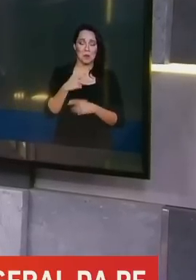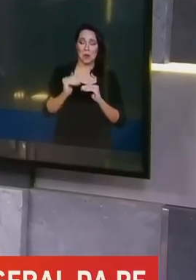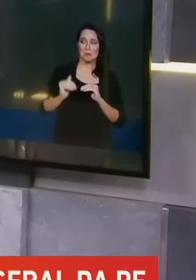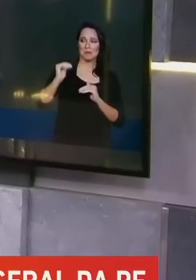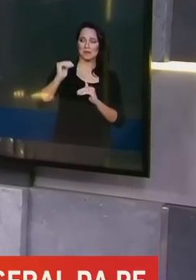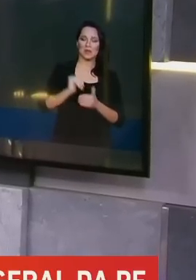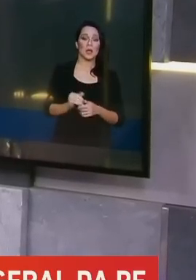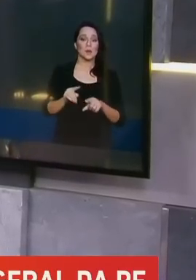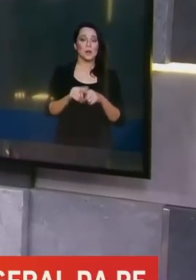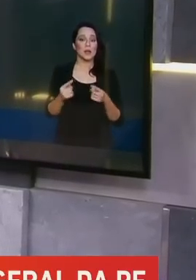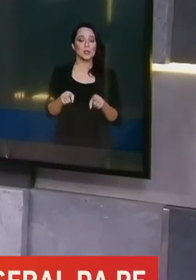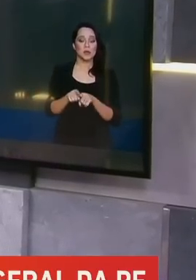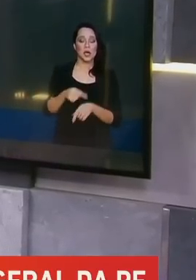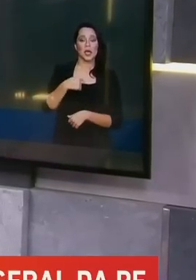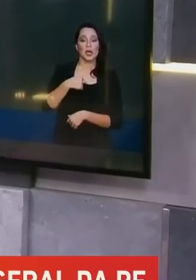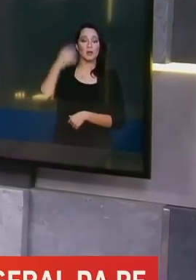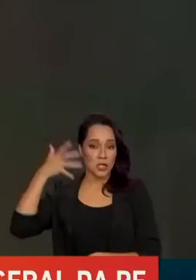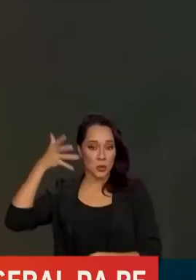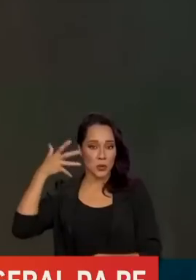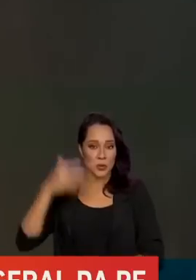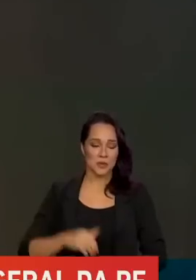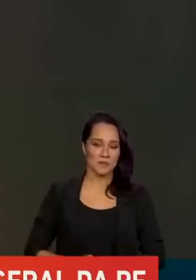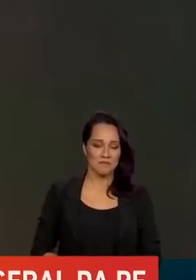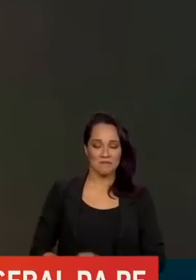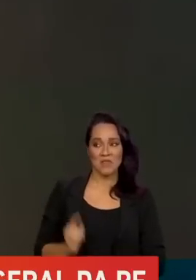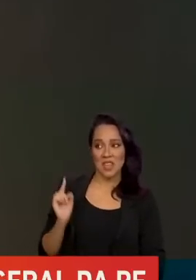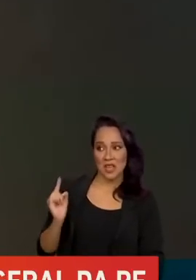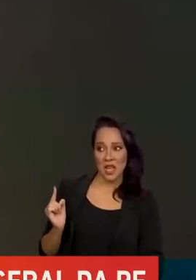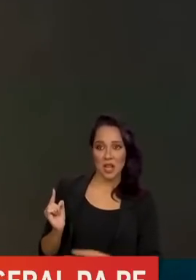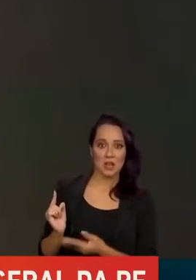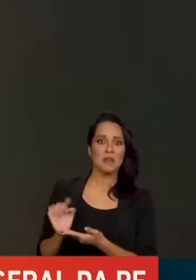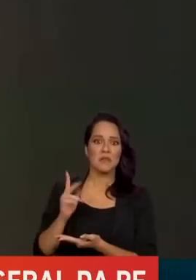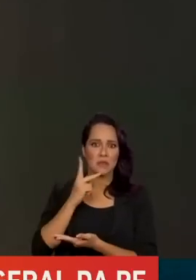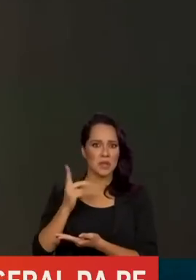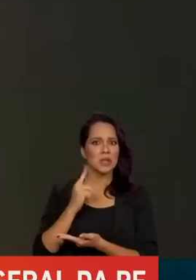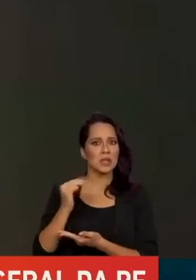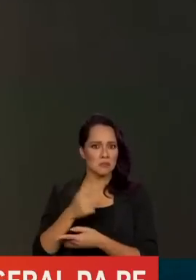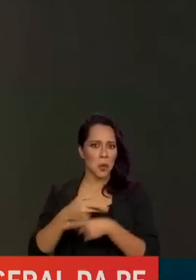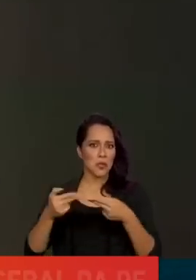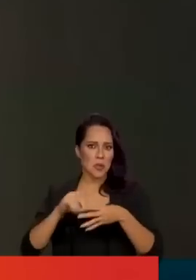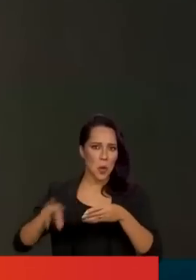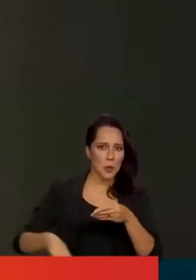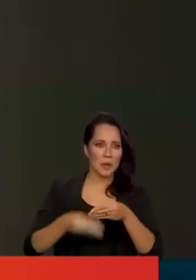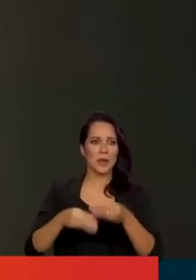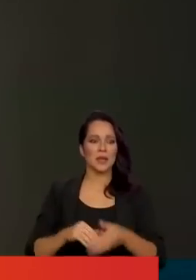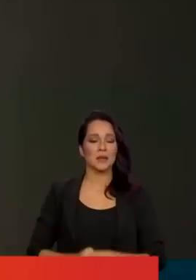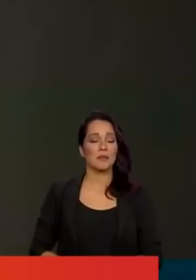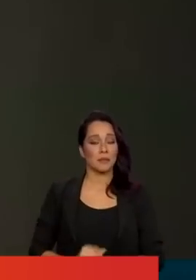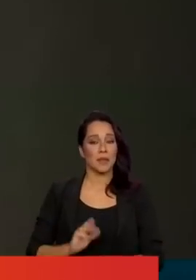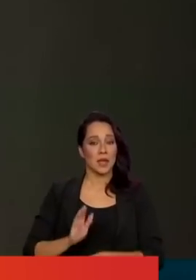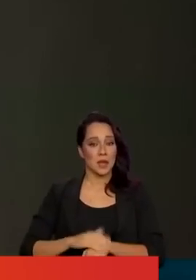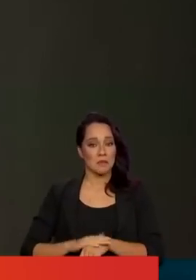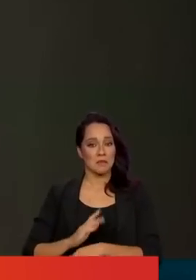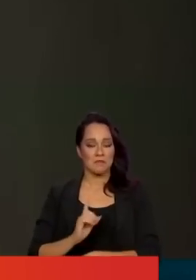voltar a Brasília novamente porque falo o ministro da Justiça Flávio Dino nessa posse com corrida do novo diretor geral da polícia